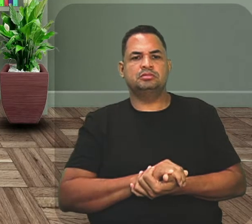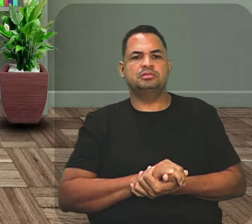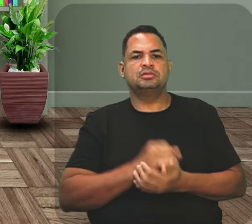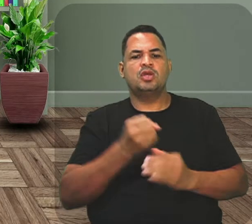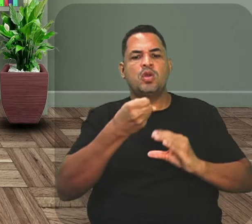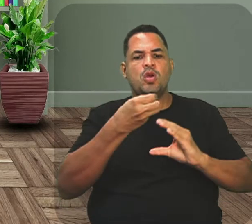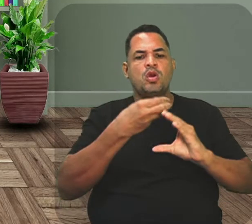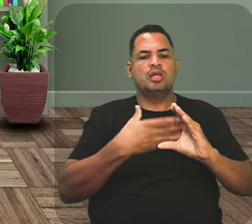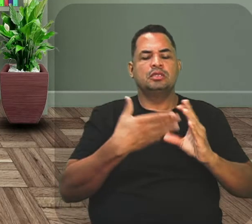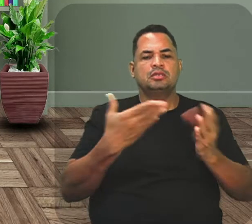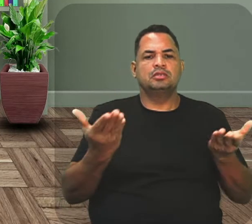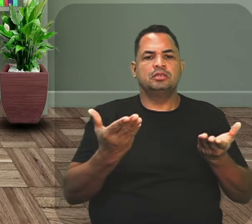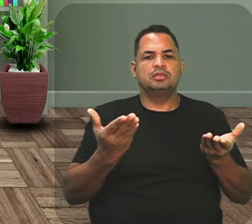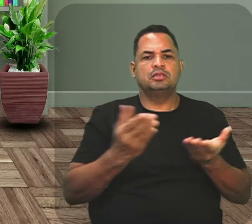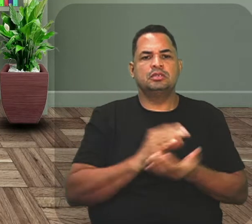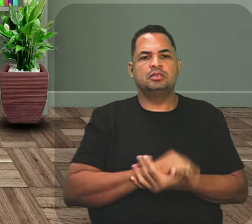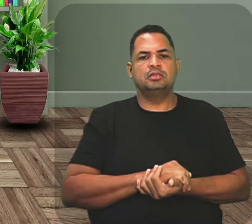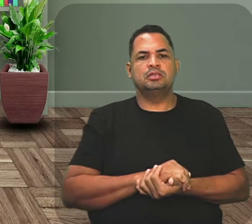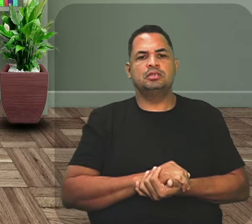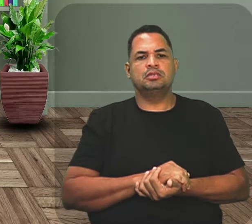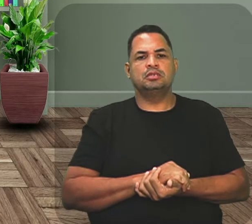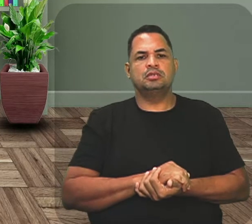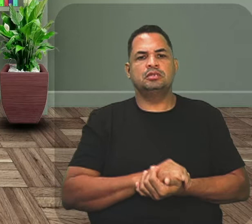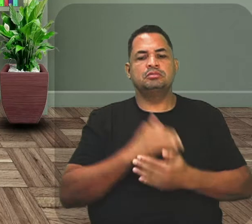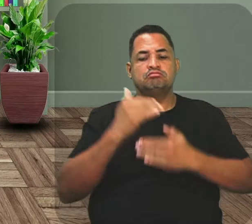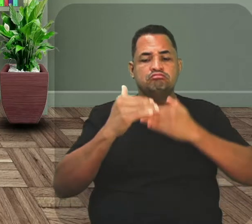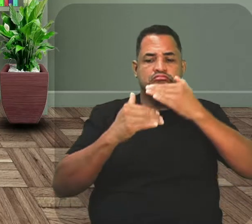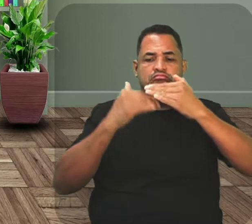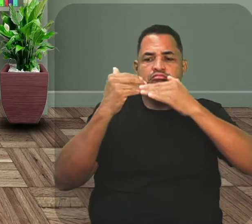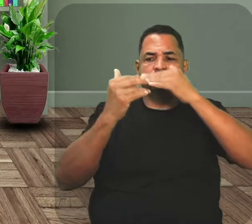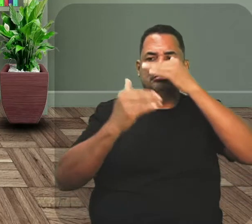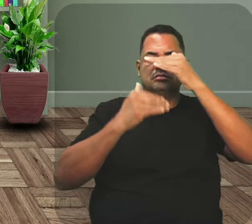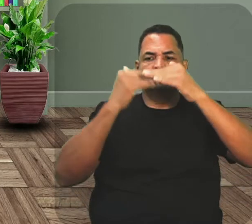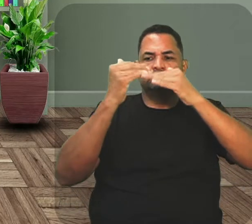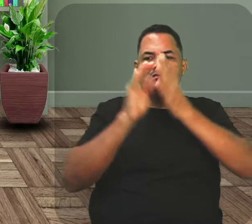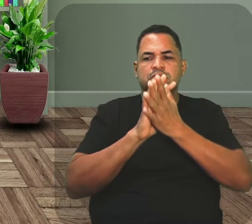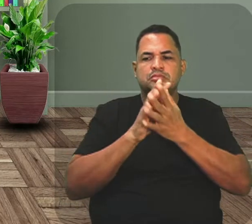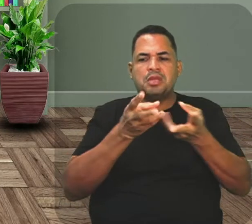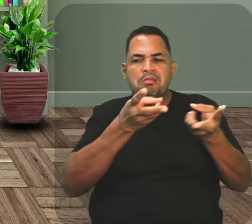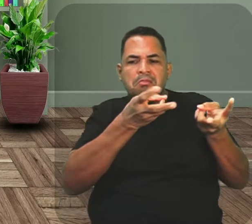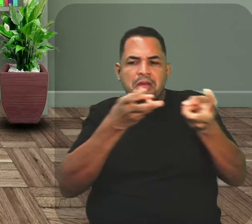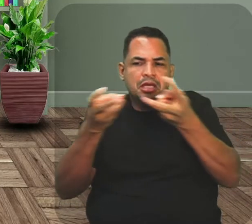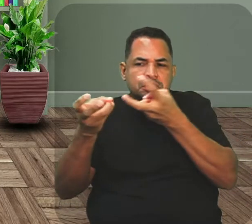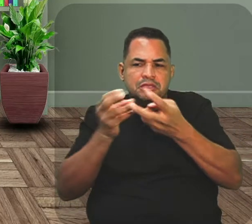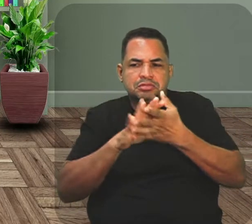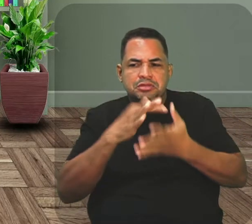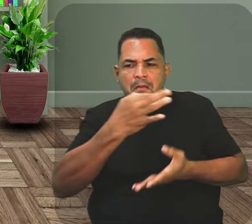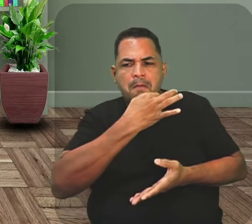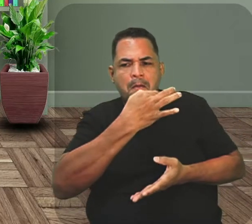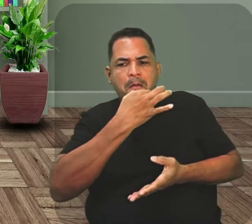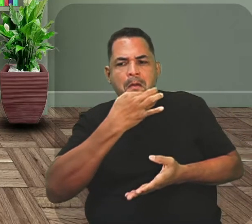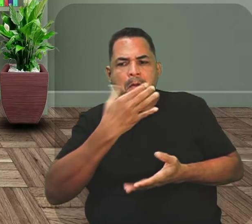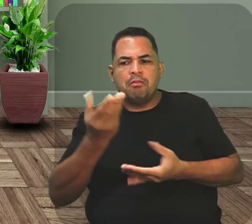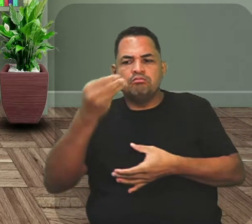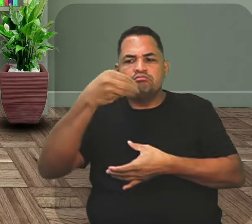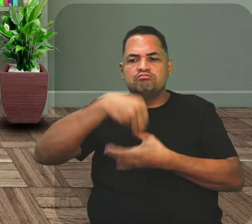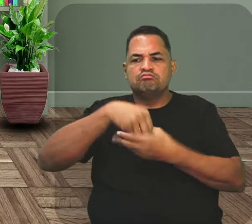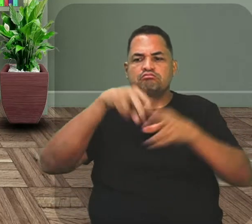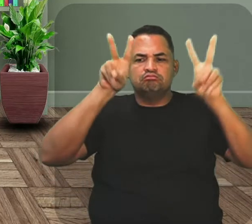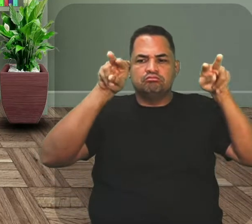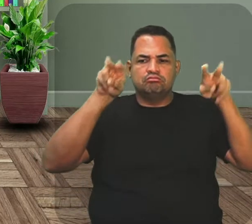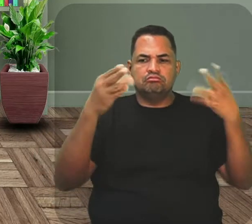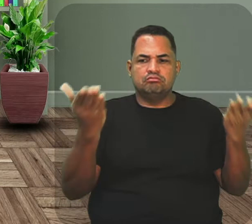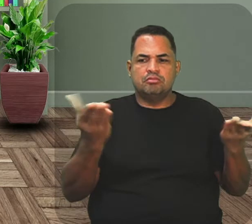características desse gênero, é desenvolver, né, o seu olhar crítico, né, dentro aí dessa